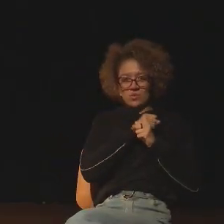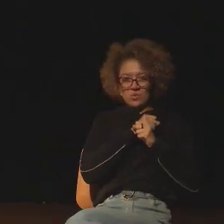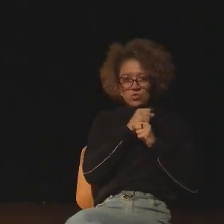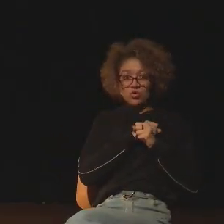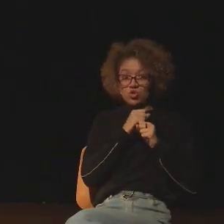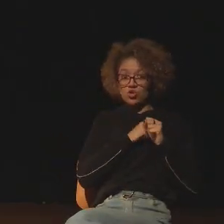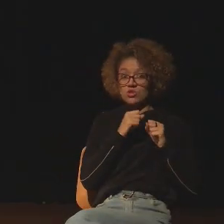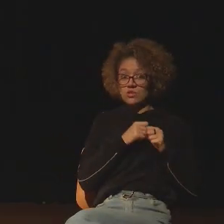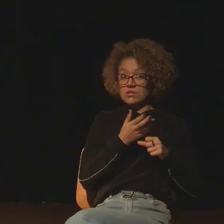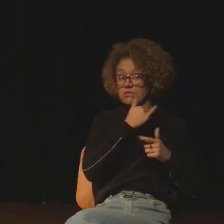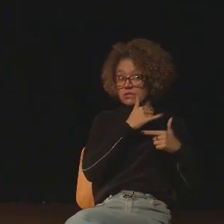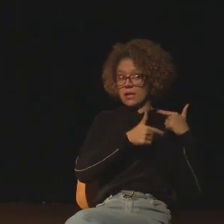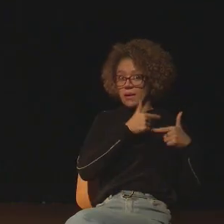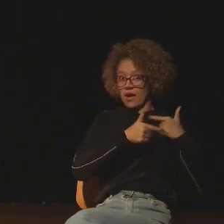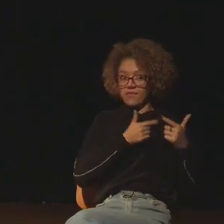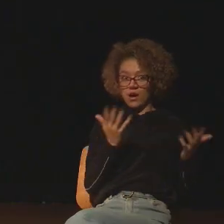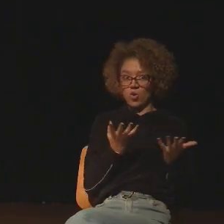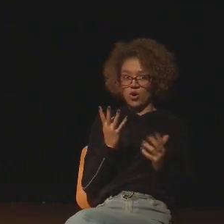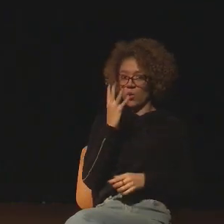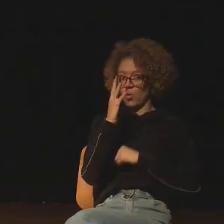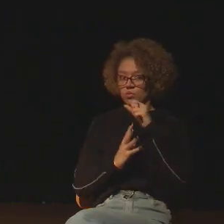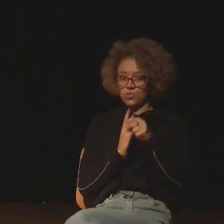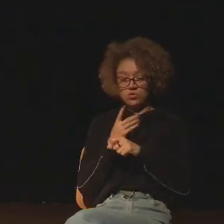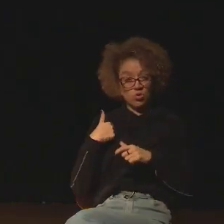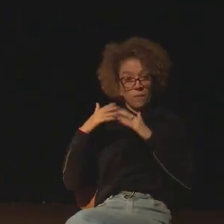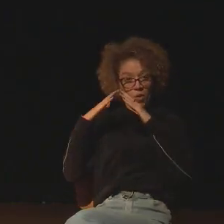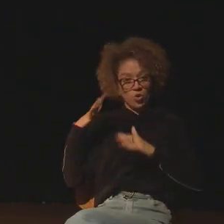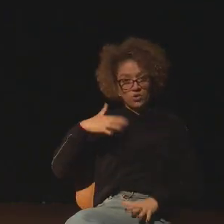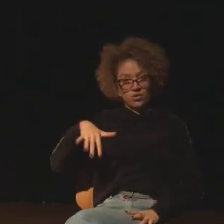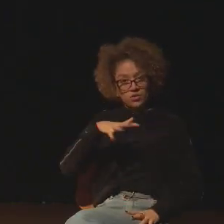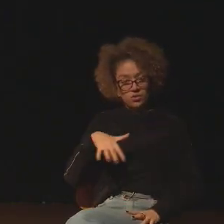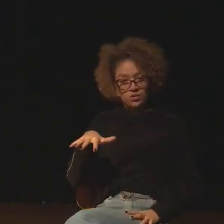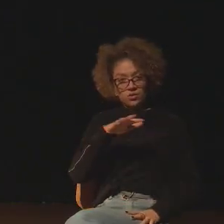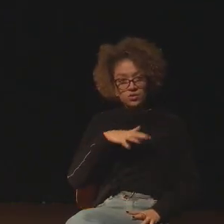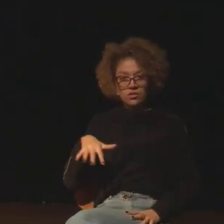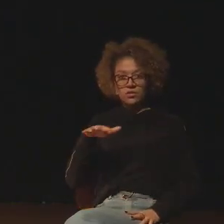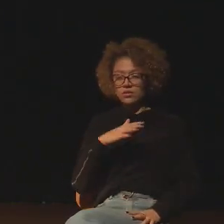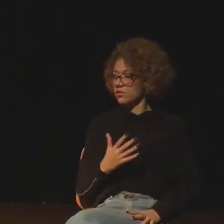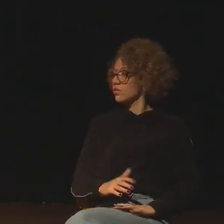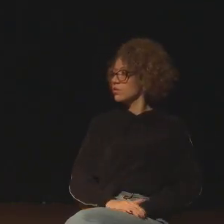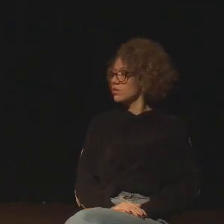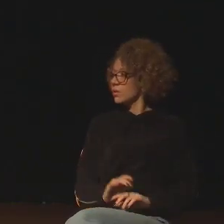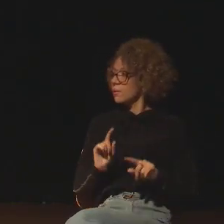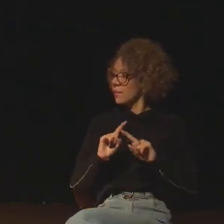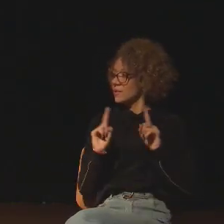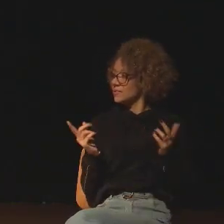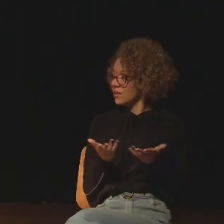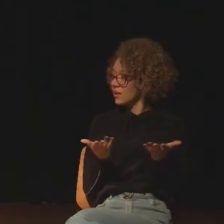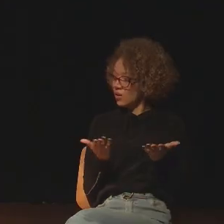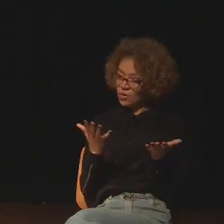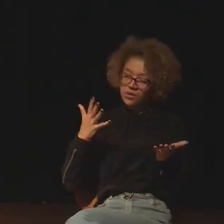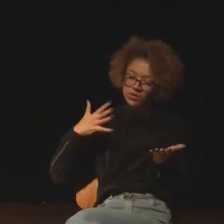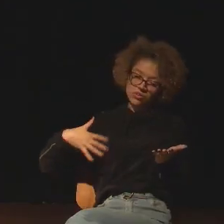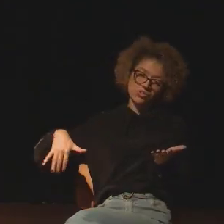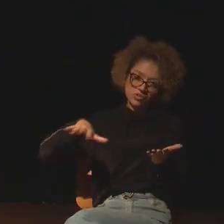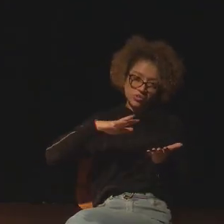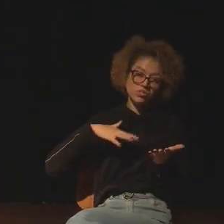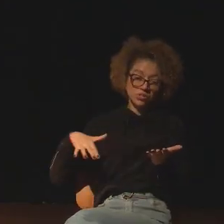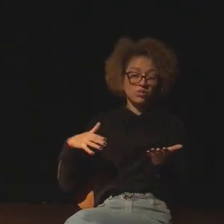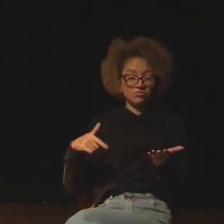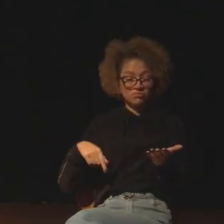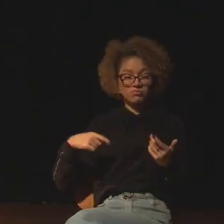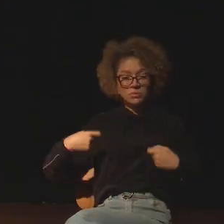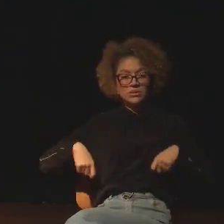na região. E um projeto tão relevante como esse, audaz por parte do MASP, de adotar uma região da cidade, também deve